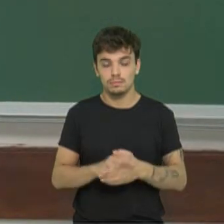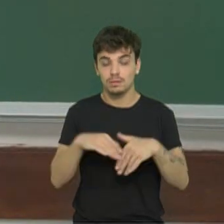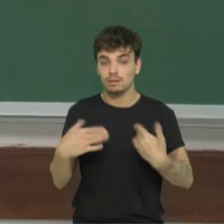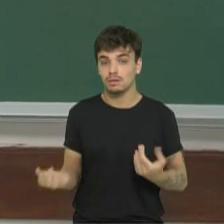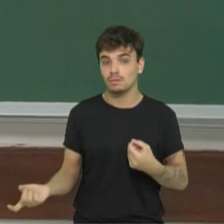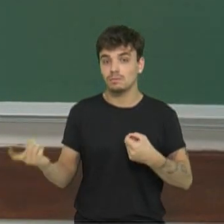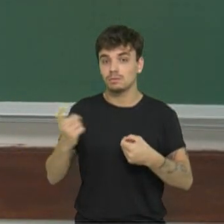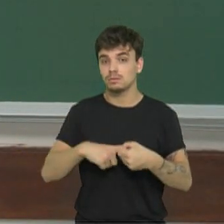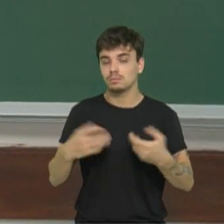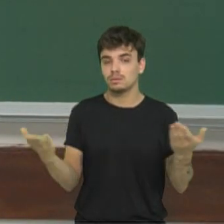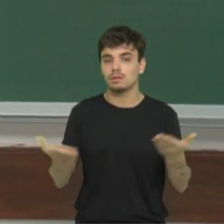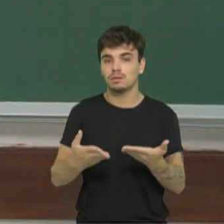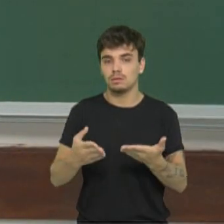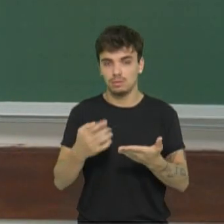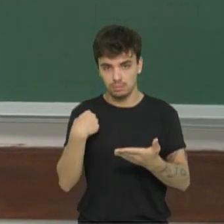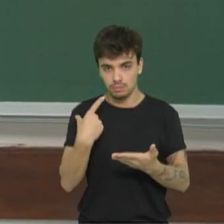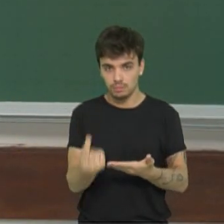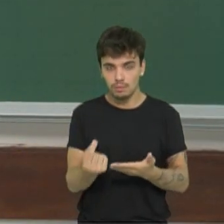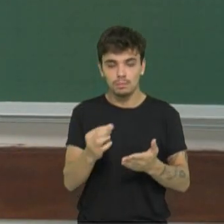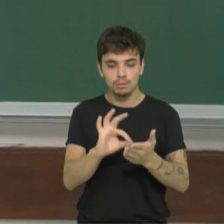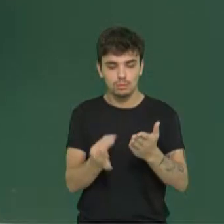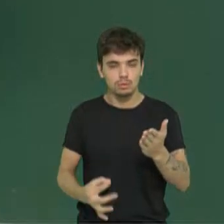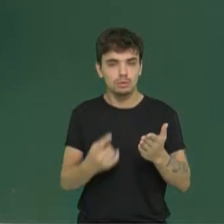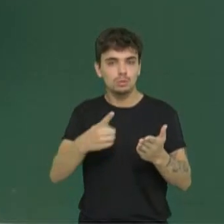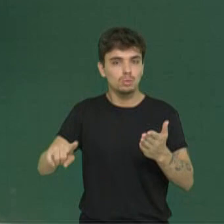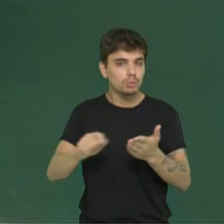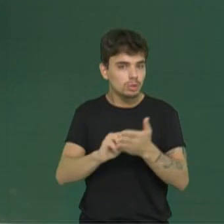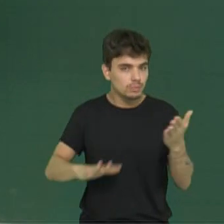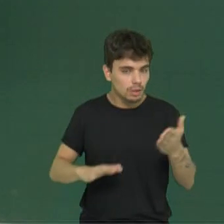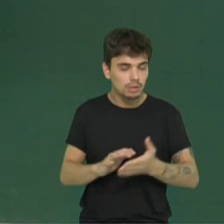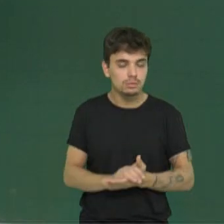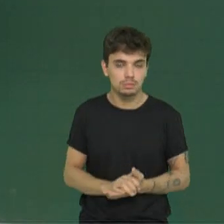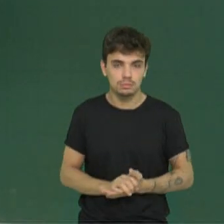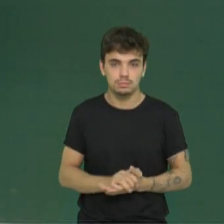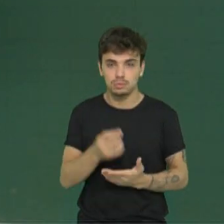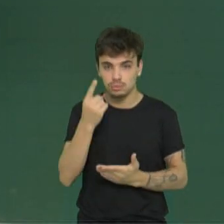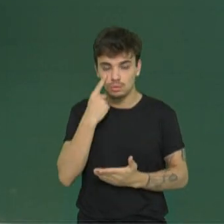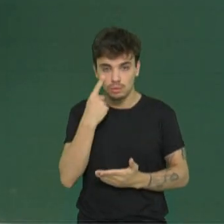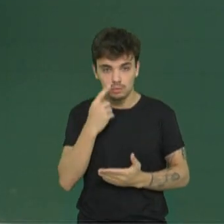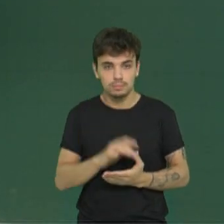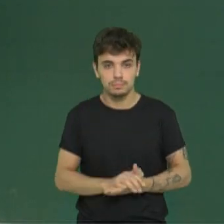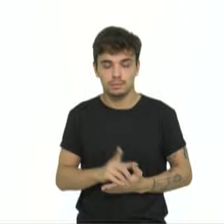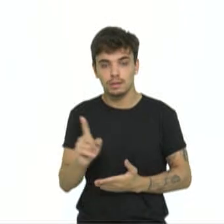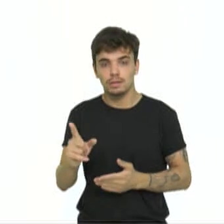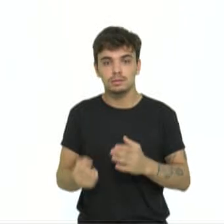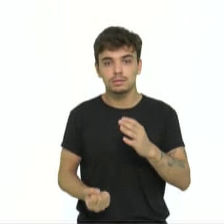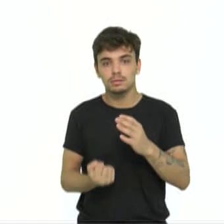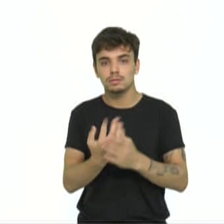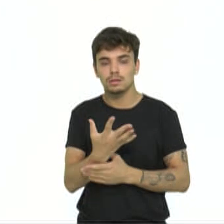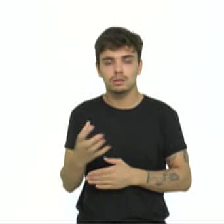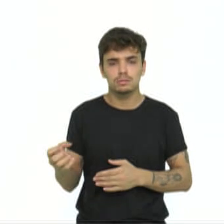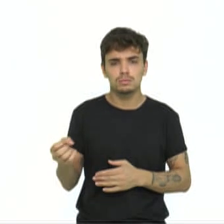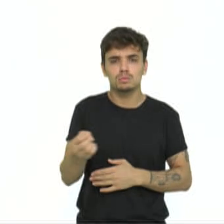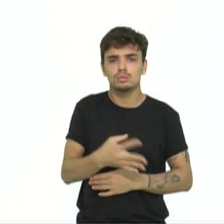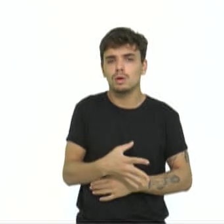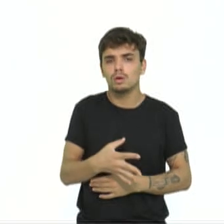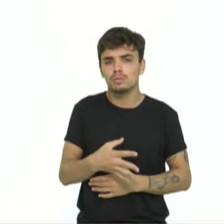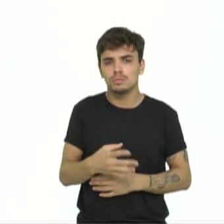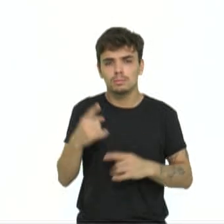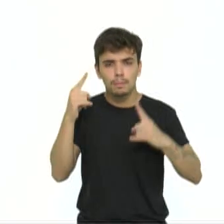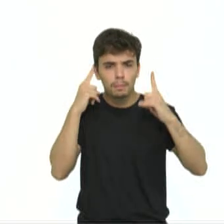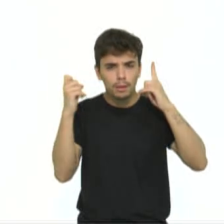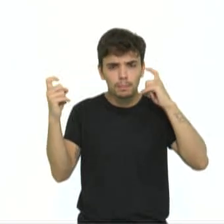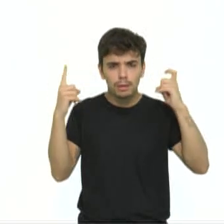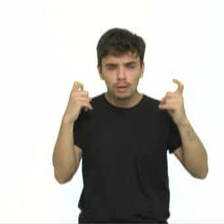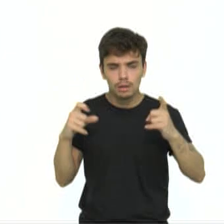Voltamos então, vamos corrigir o nosso último exercício da aula de hoje? Olha só, eles criaram novos sons